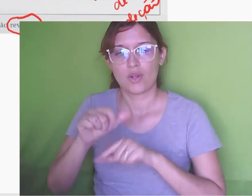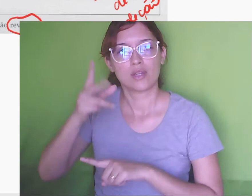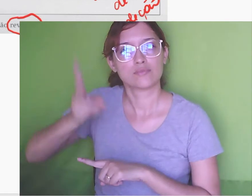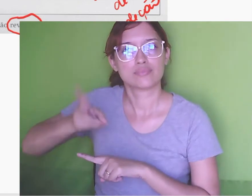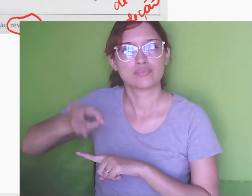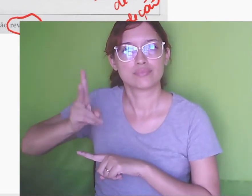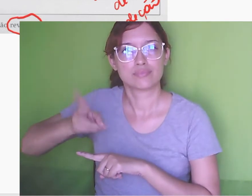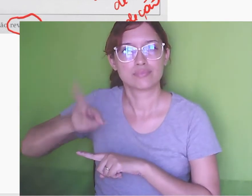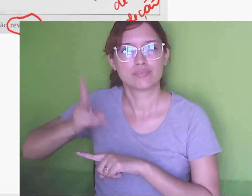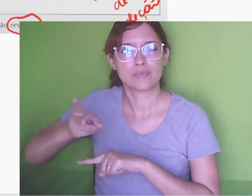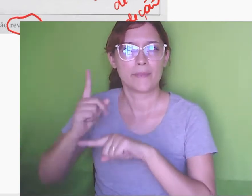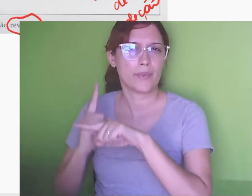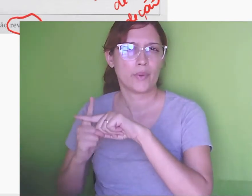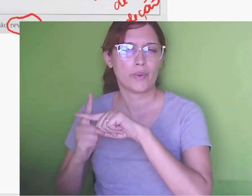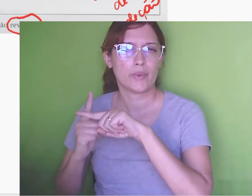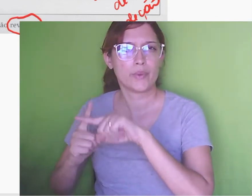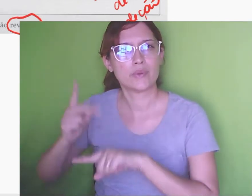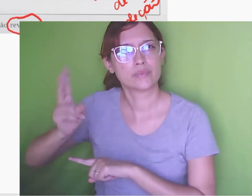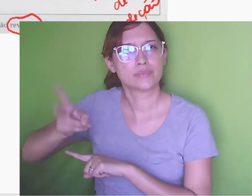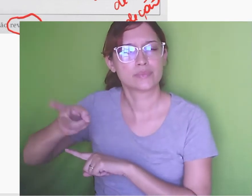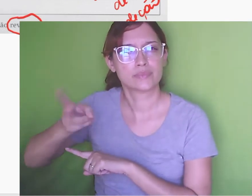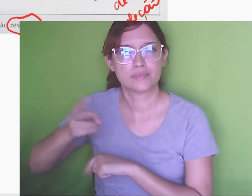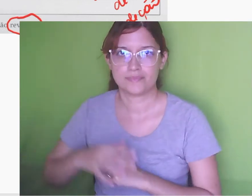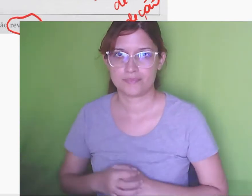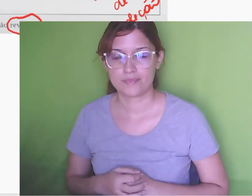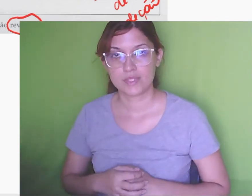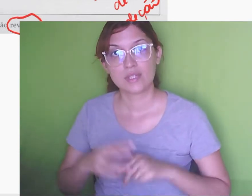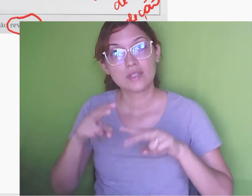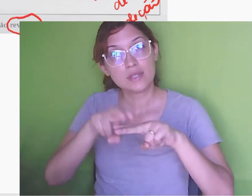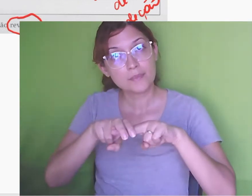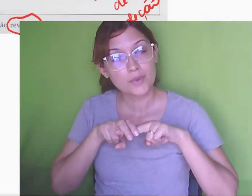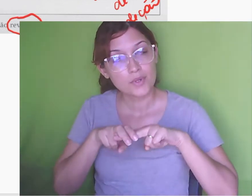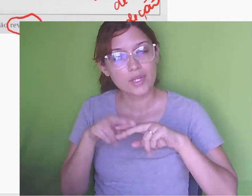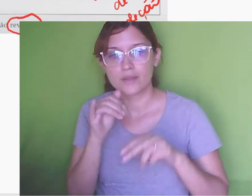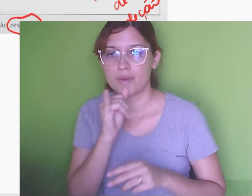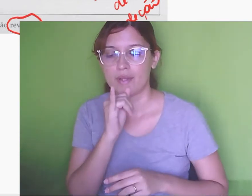transformando essa corrente alternada em corrente contínua.